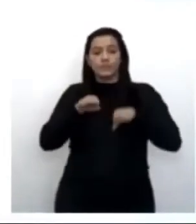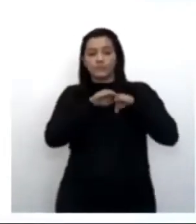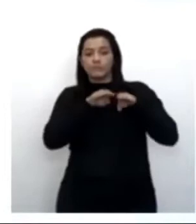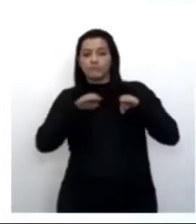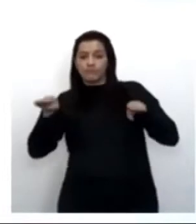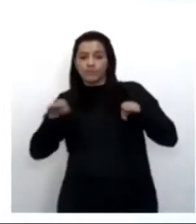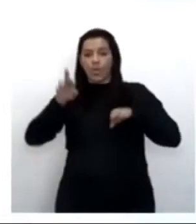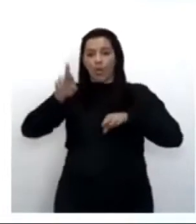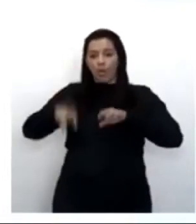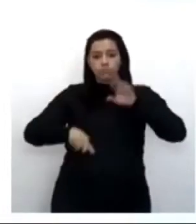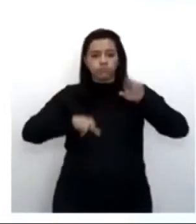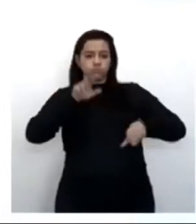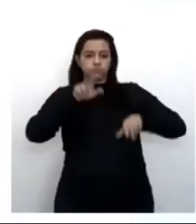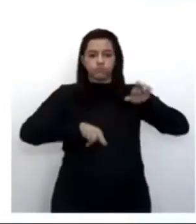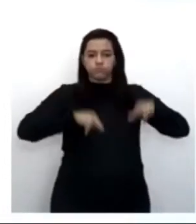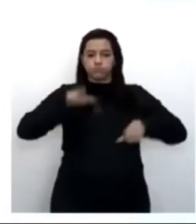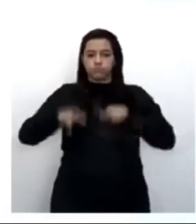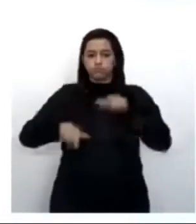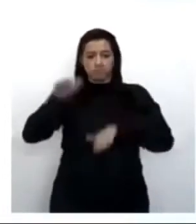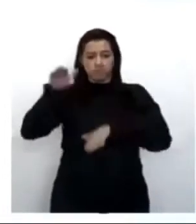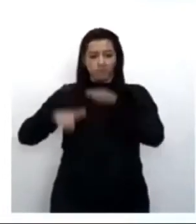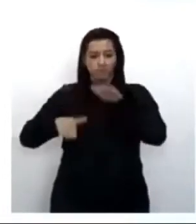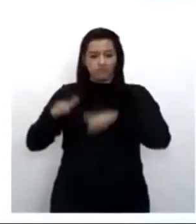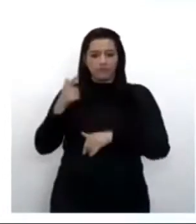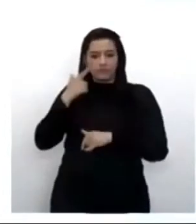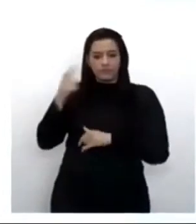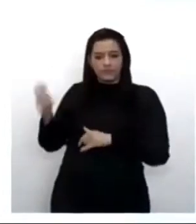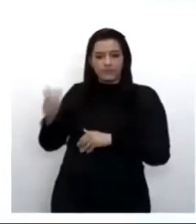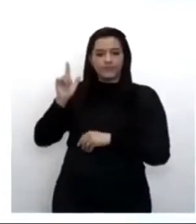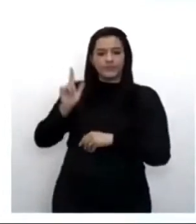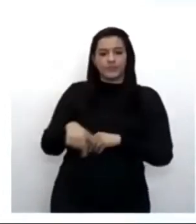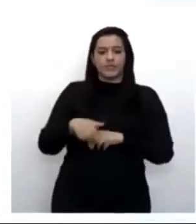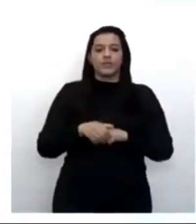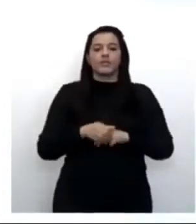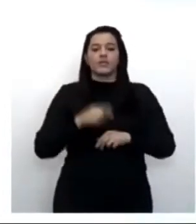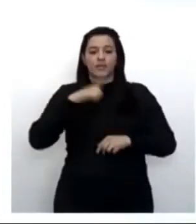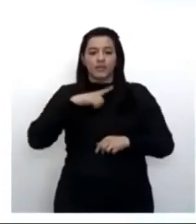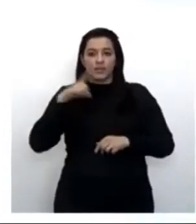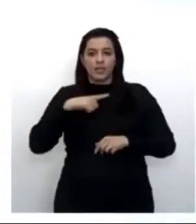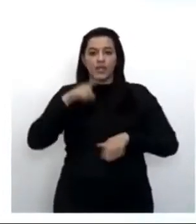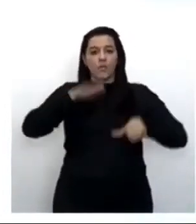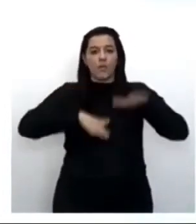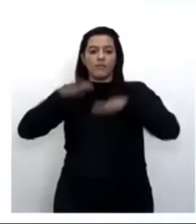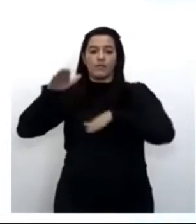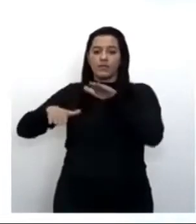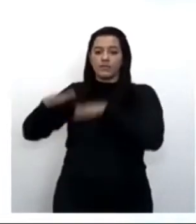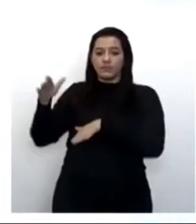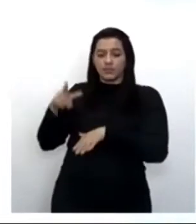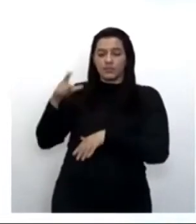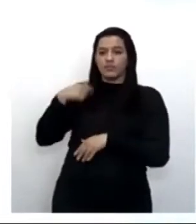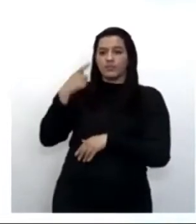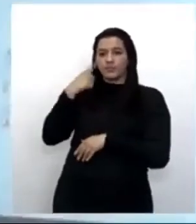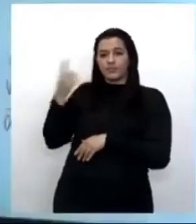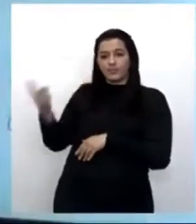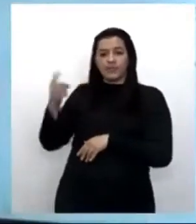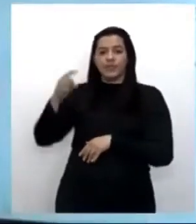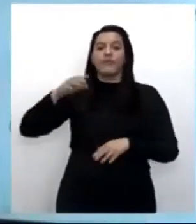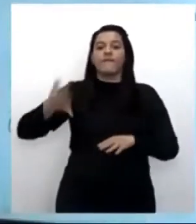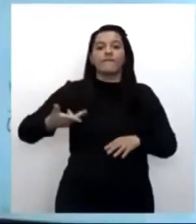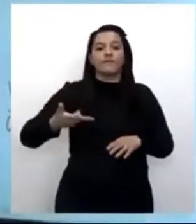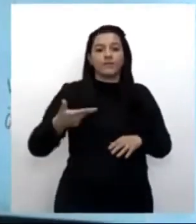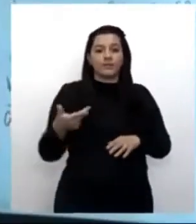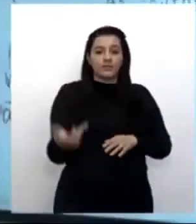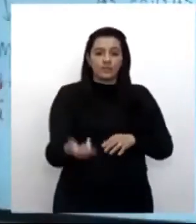uniformemente variado. Aí, o nome já fala, né? Existe uma variação do que agora? Uma variação da